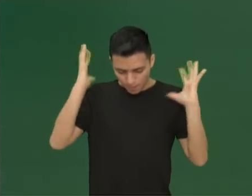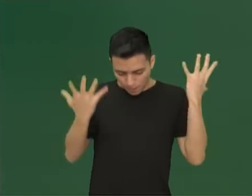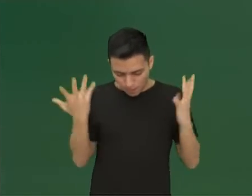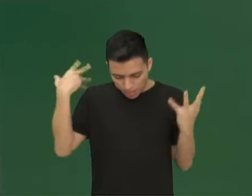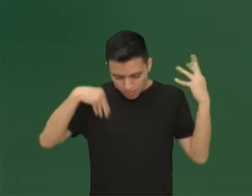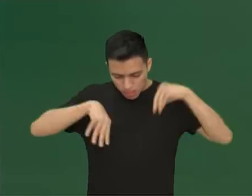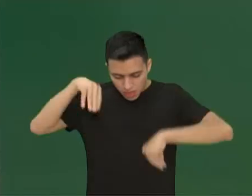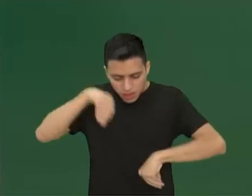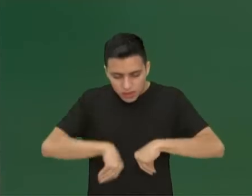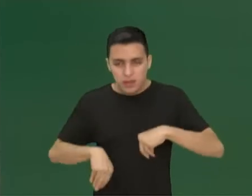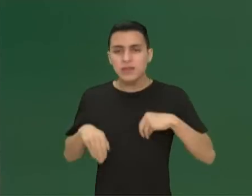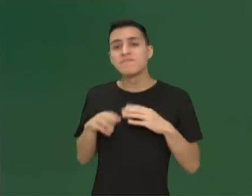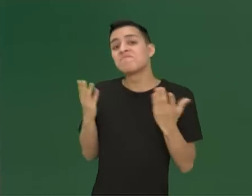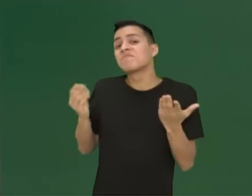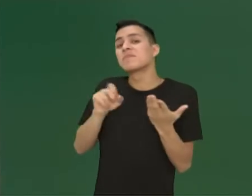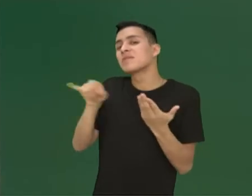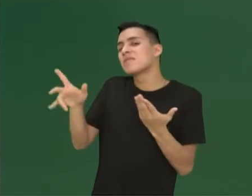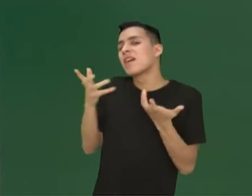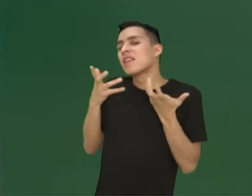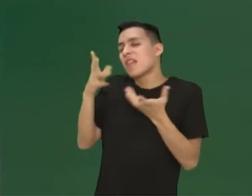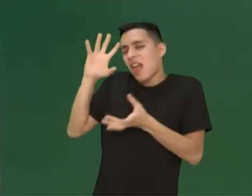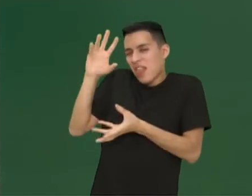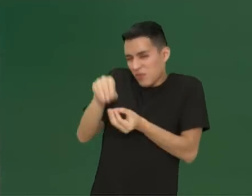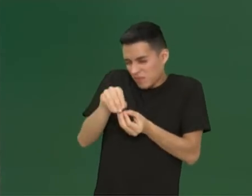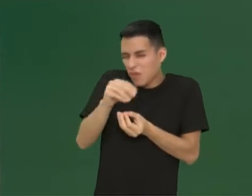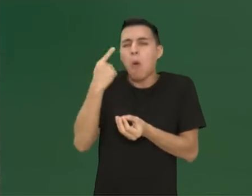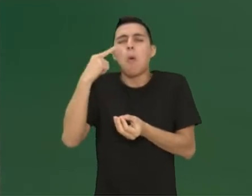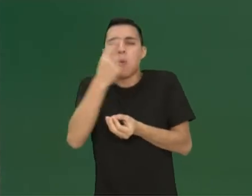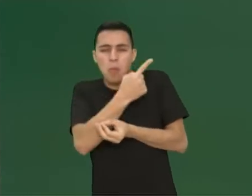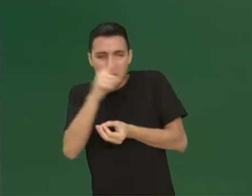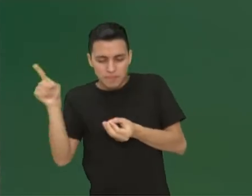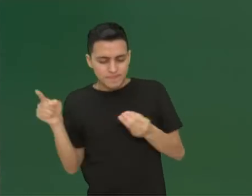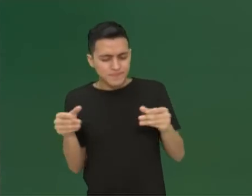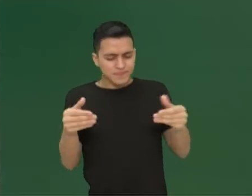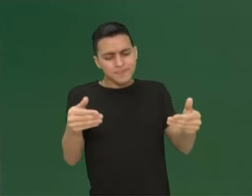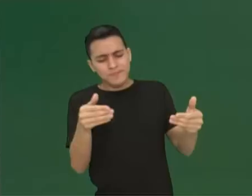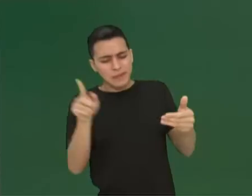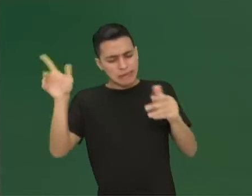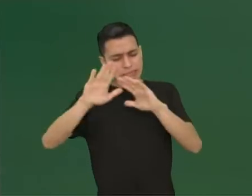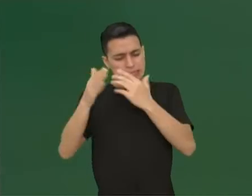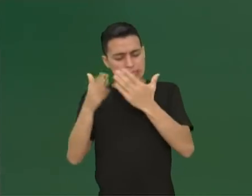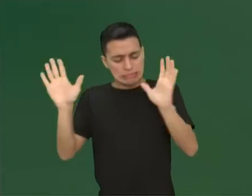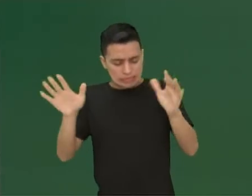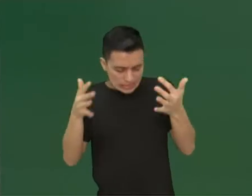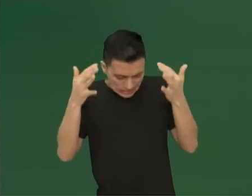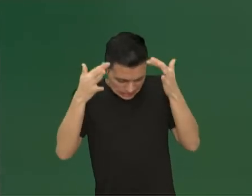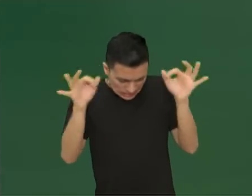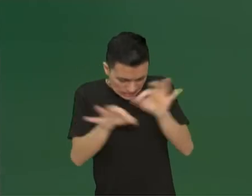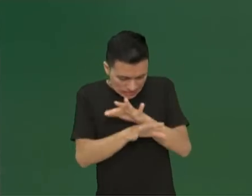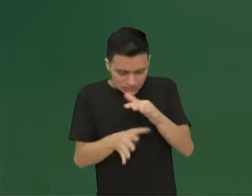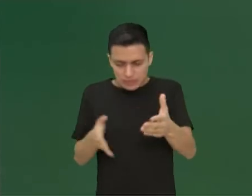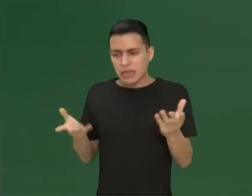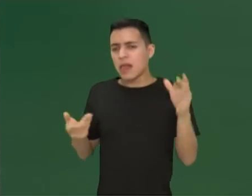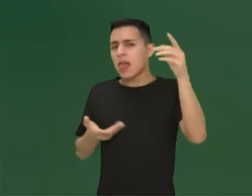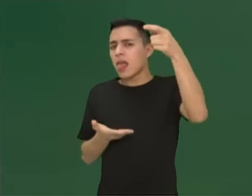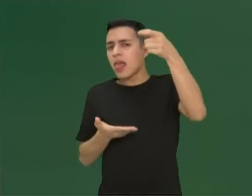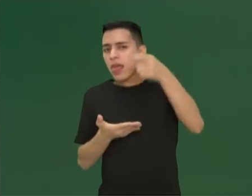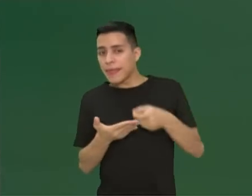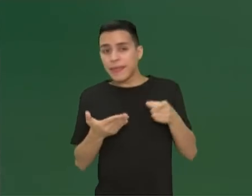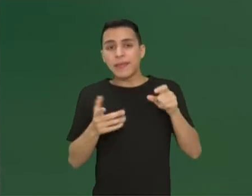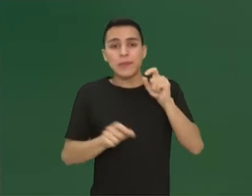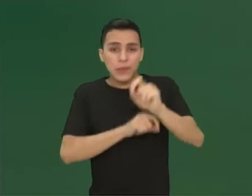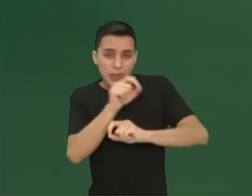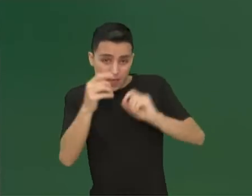ele quiser anotar um resumo, vamos dizer que ele está lendo um livro para a escola dele e ele tem que fazer um resumo. O cérebro deve selecionar